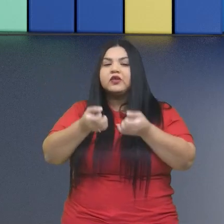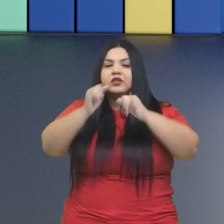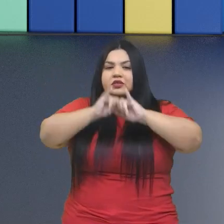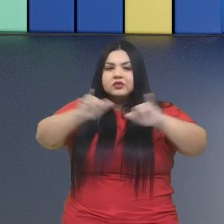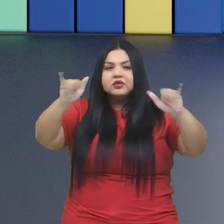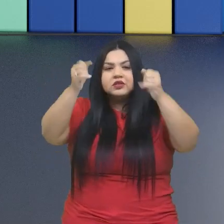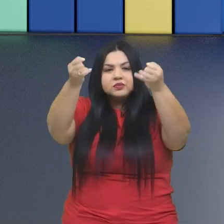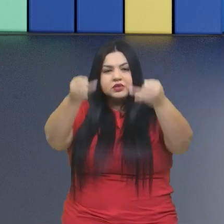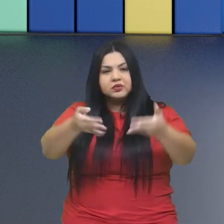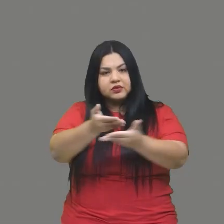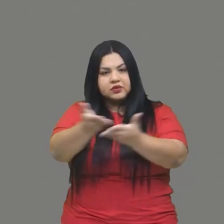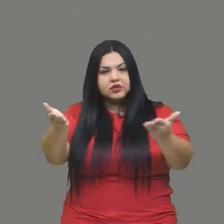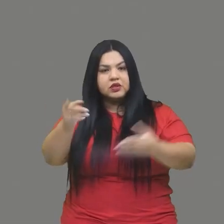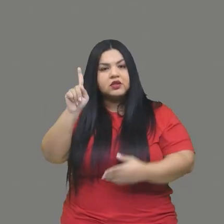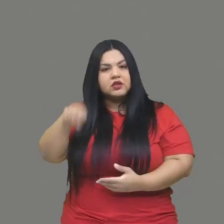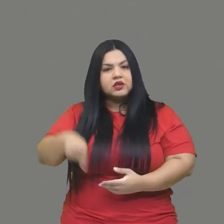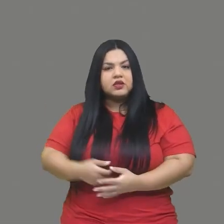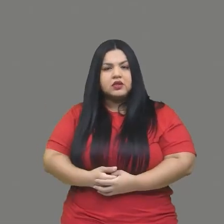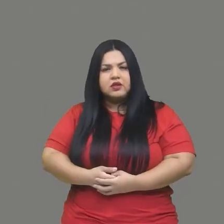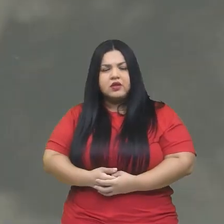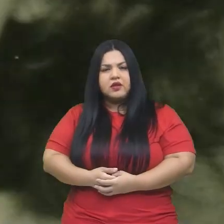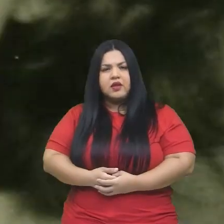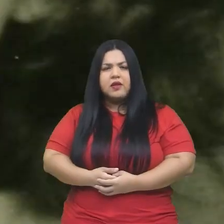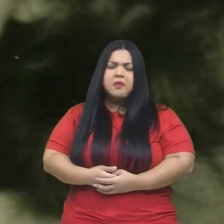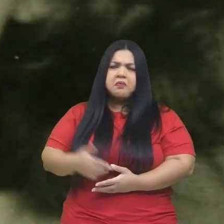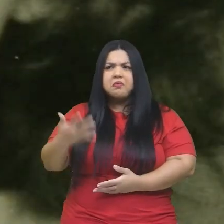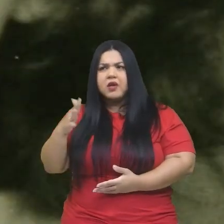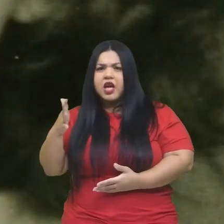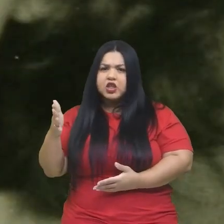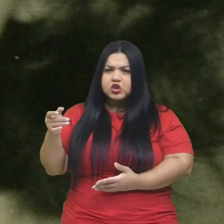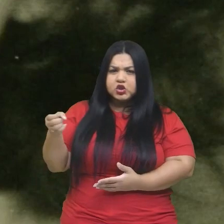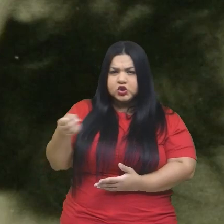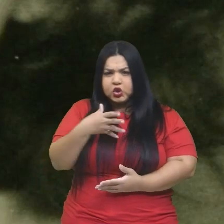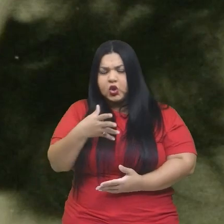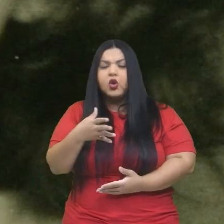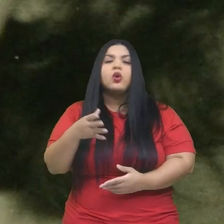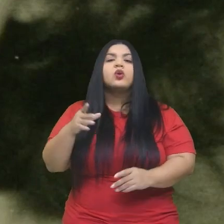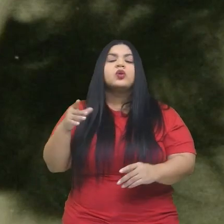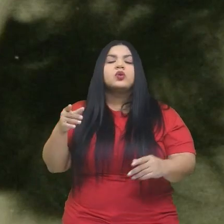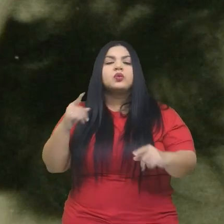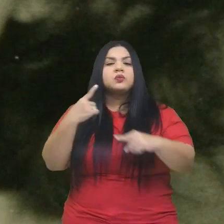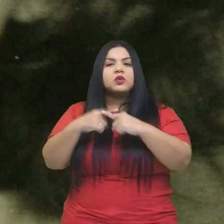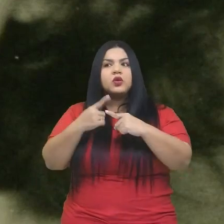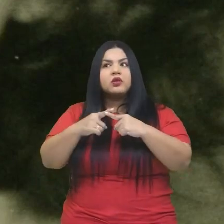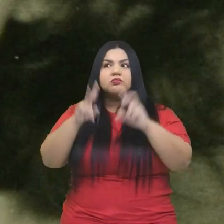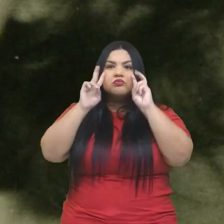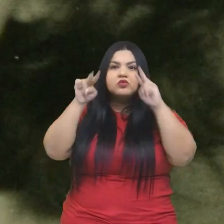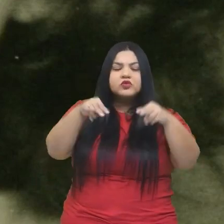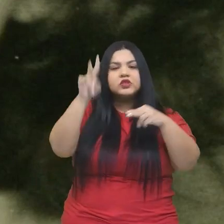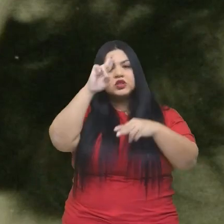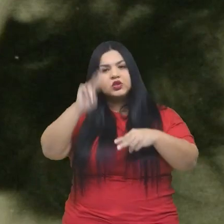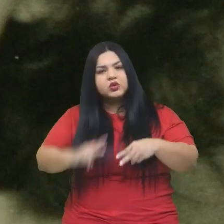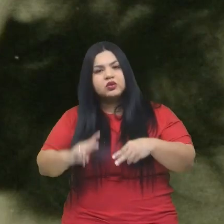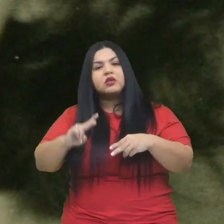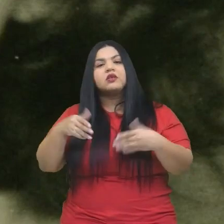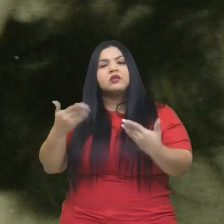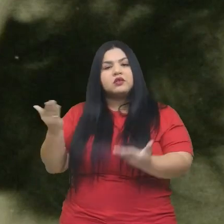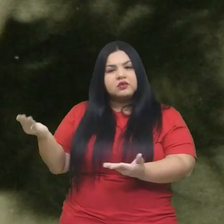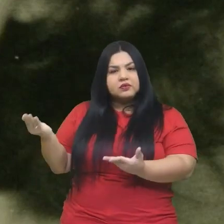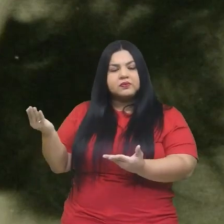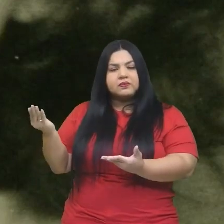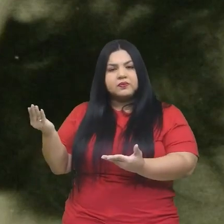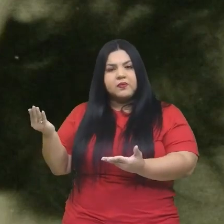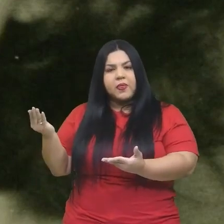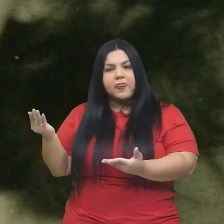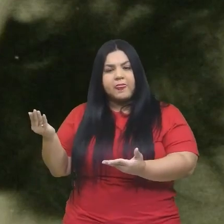só, ela é um pouco mais recente, né, do ponto de vista histórico. E aí,